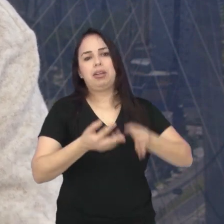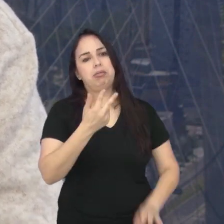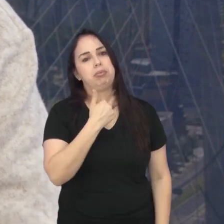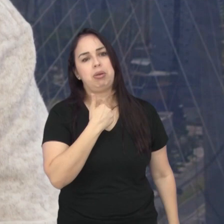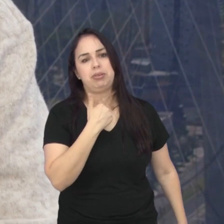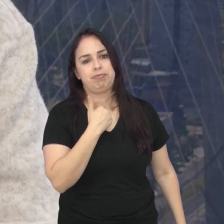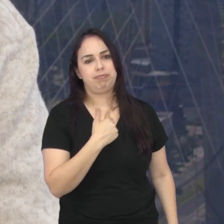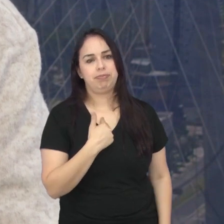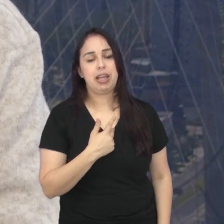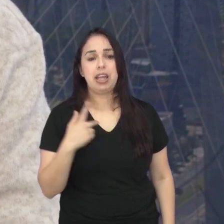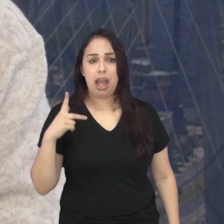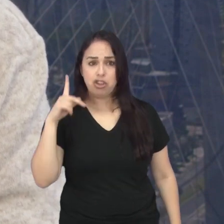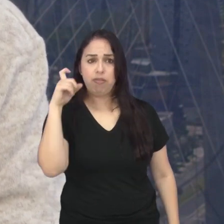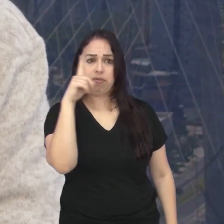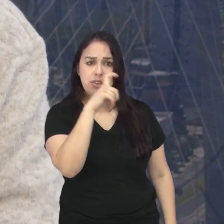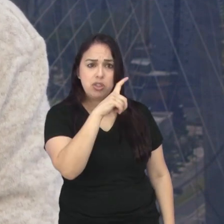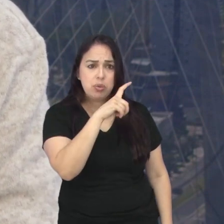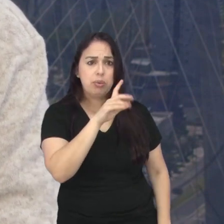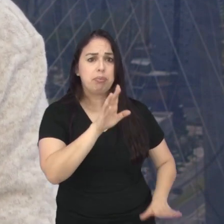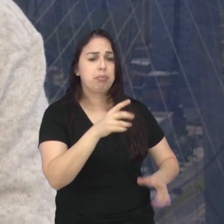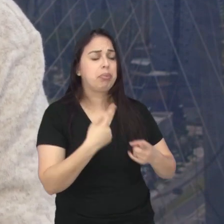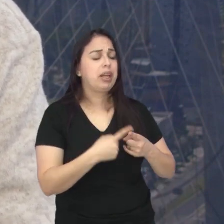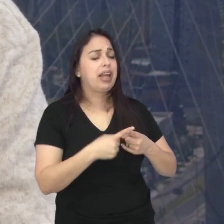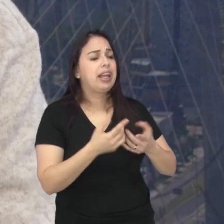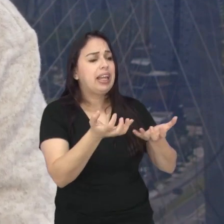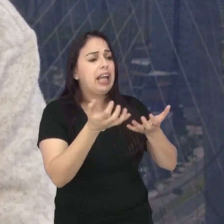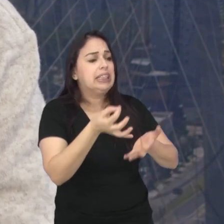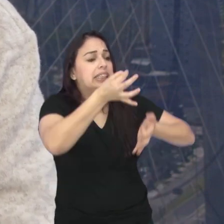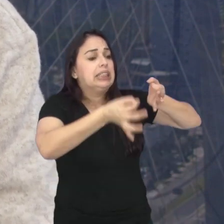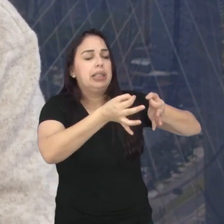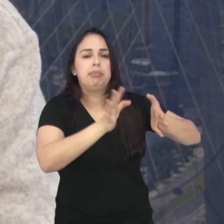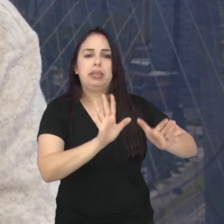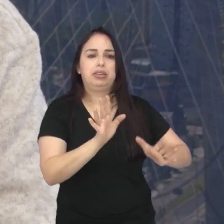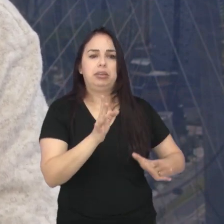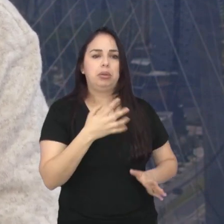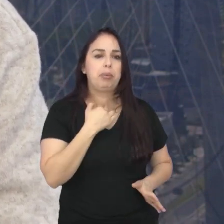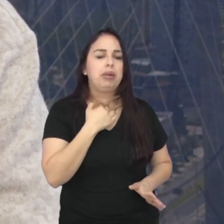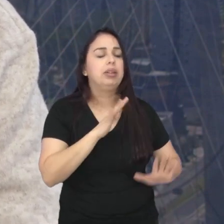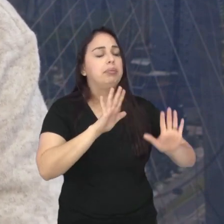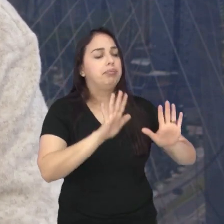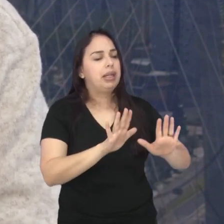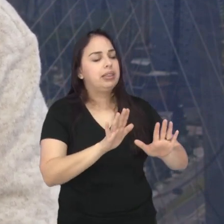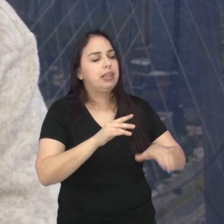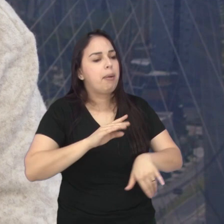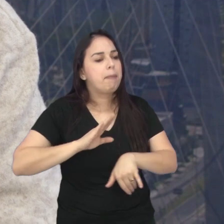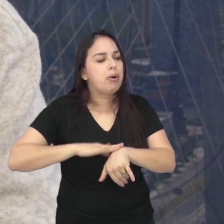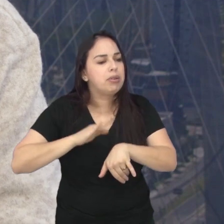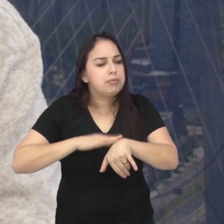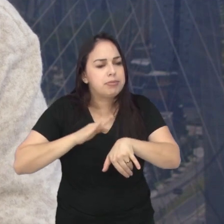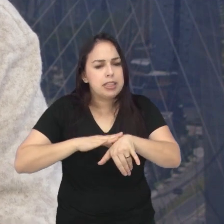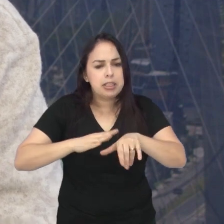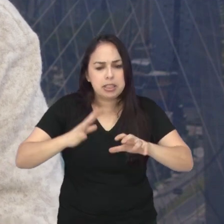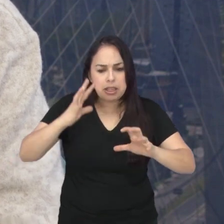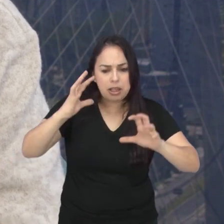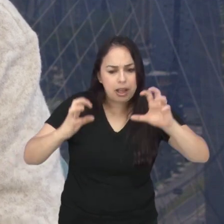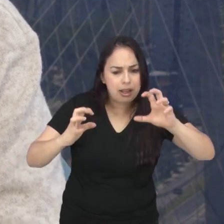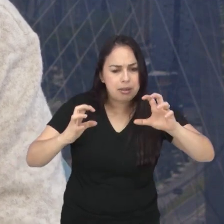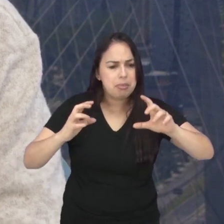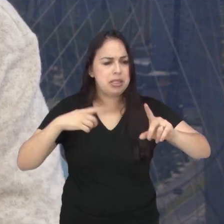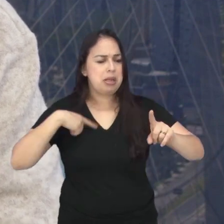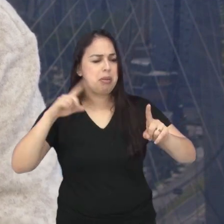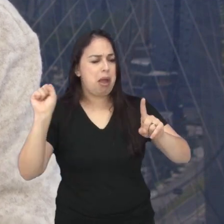difícil, né? Mas esse é o principal. Agora, eu diria que não tem um ponto. O ponto é o momento da percepção